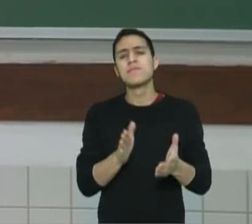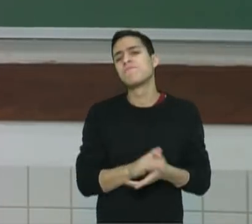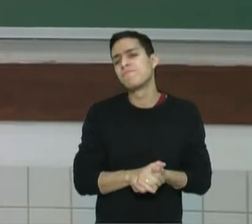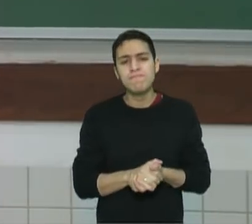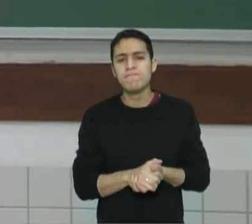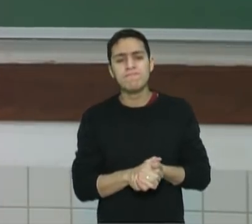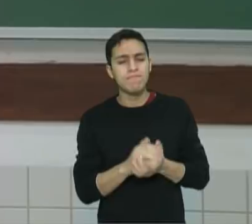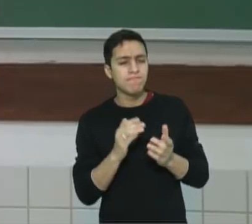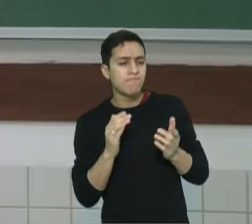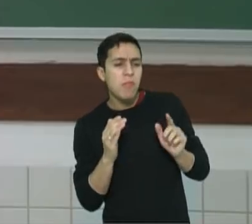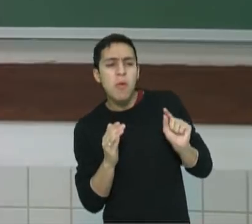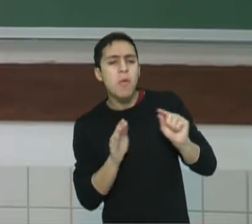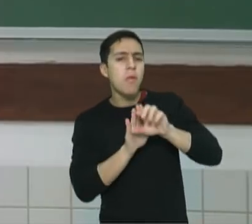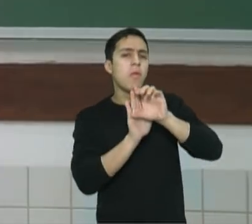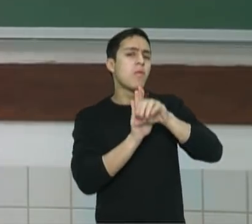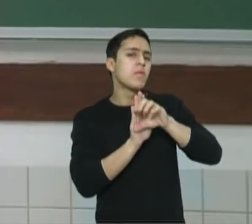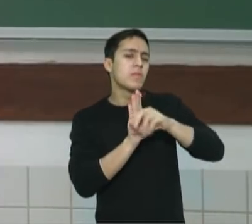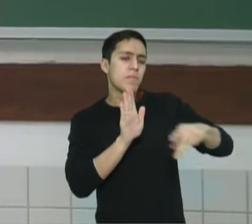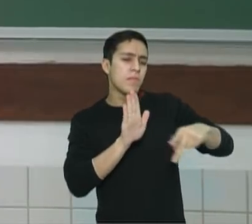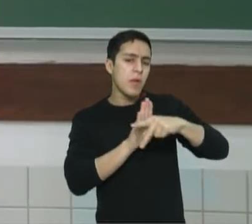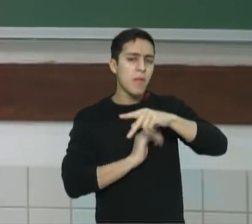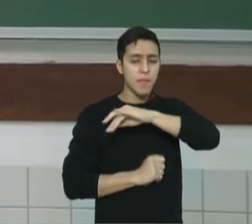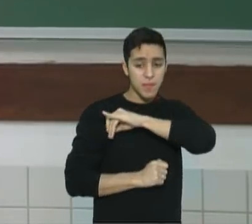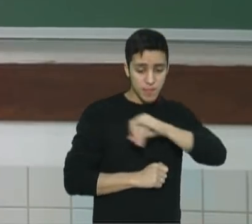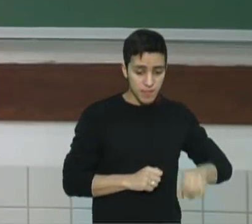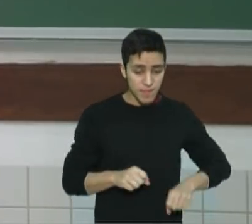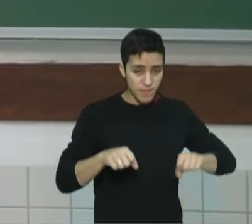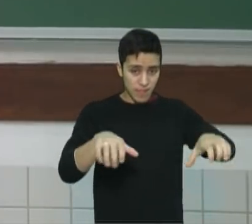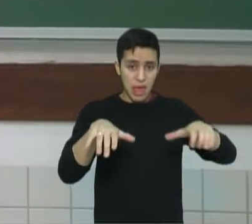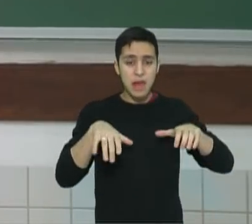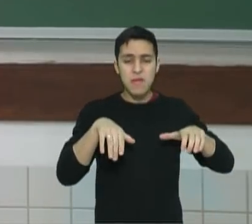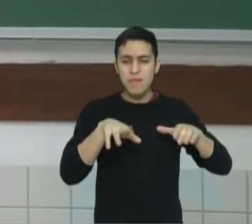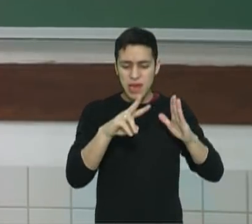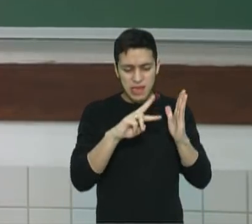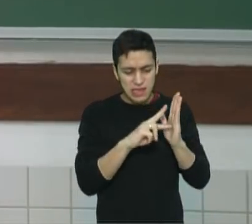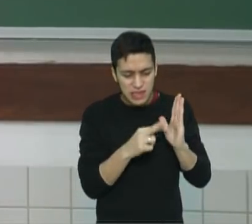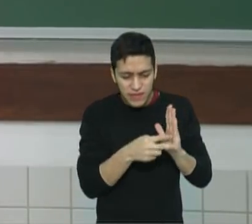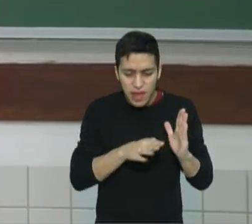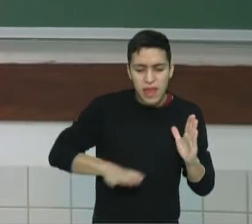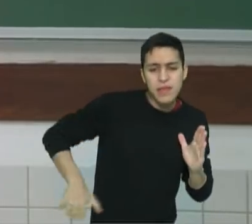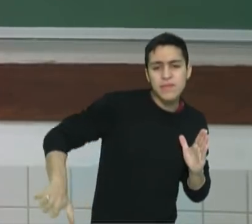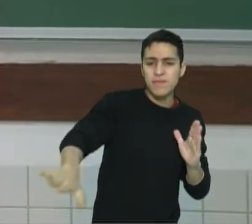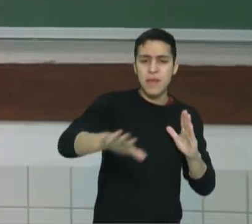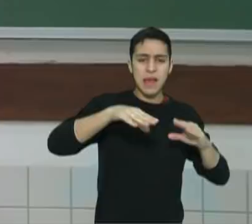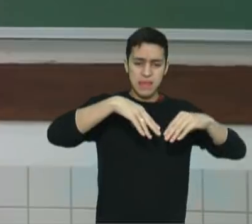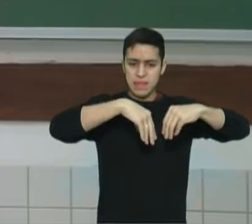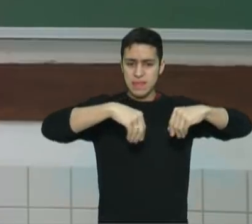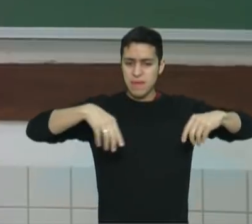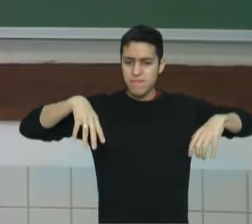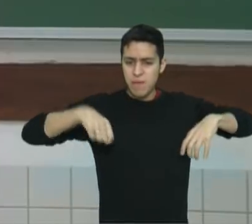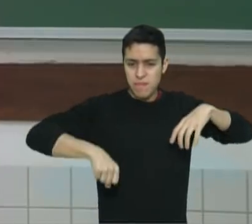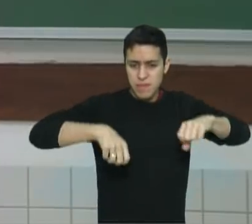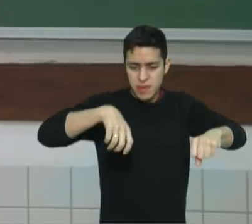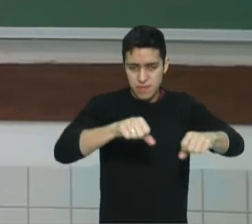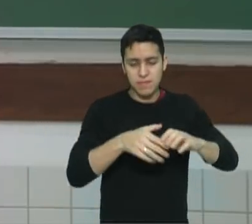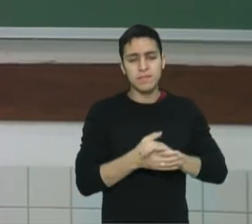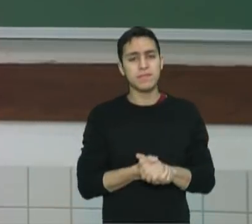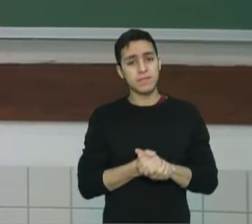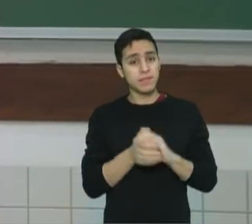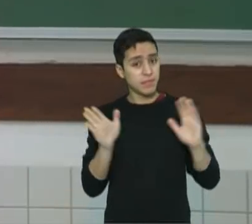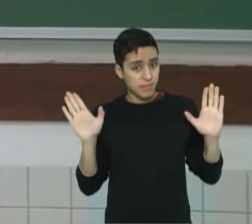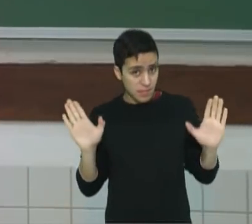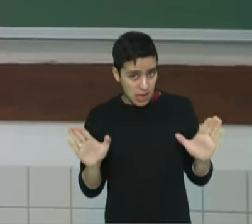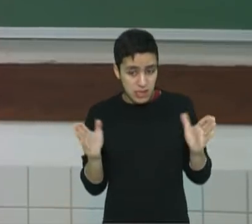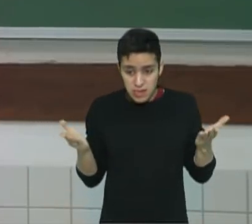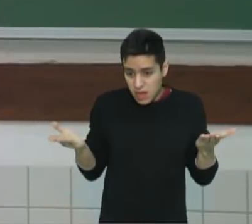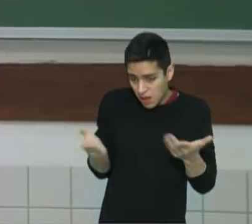uma noção de imperialista uma noção mais territorial, uma noção de espaço. Mas abordando a